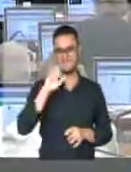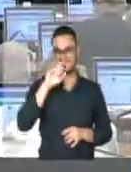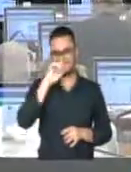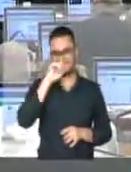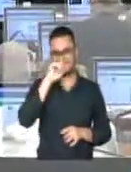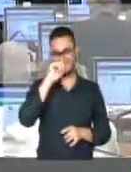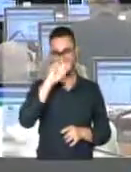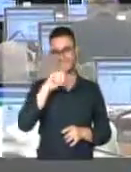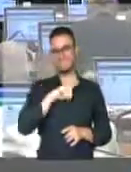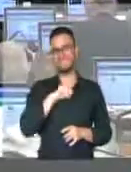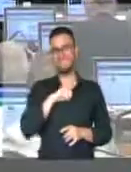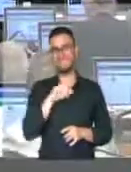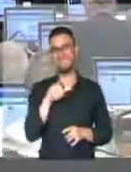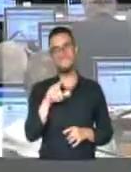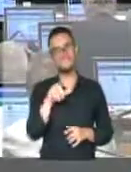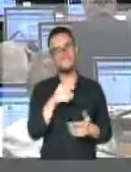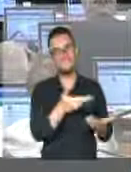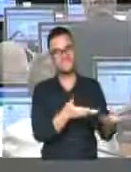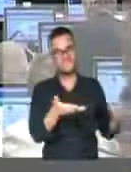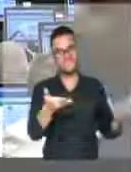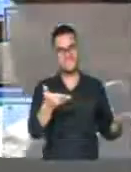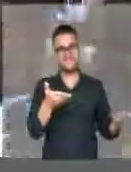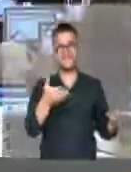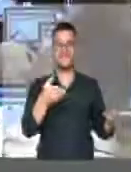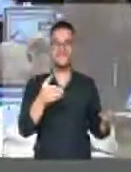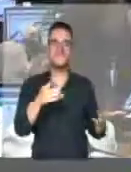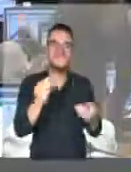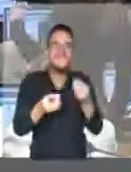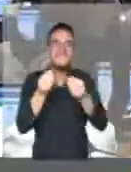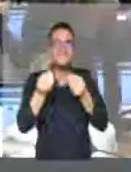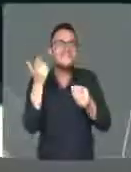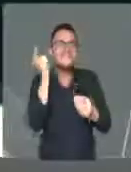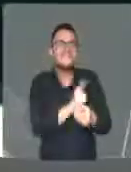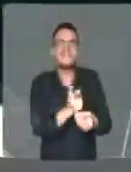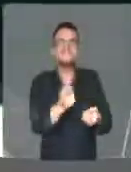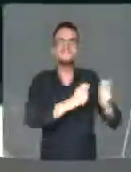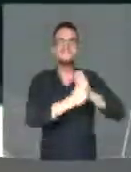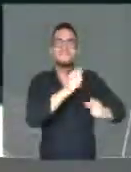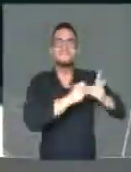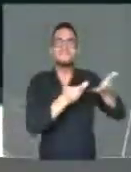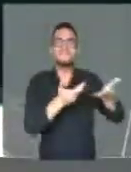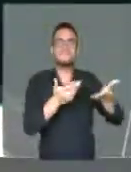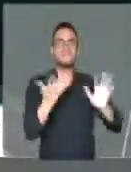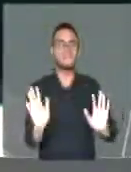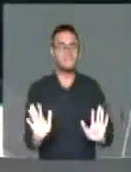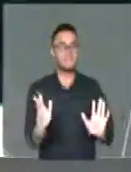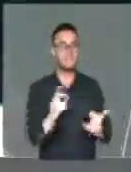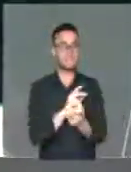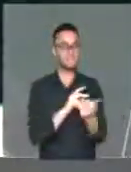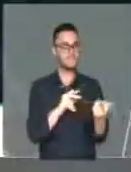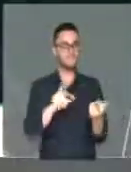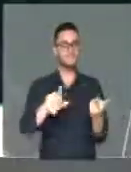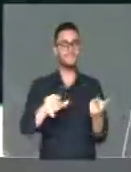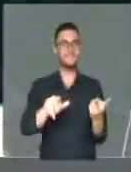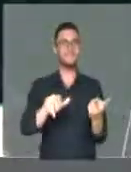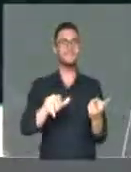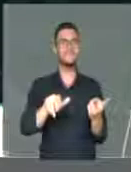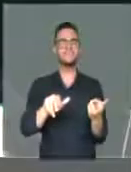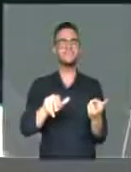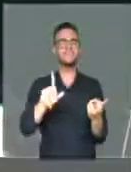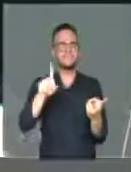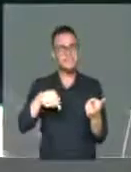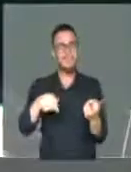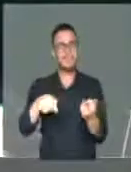essa mercadoria? Da onde veio essa mercadoria? Esses dois irmãos, eles são sócios